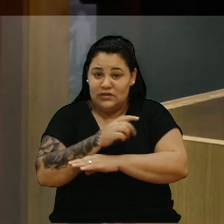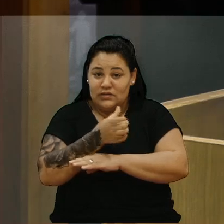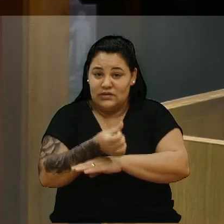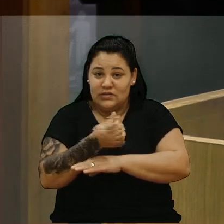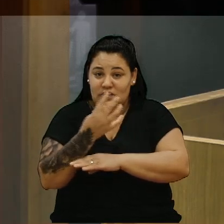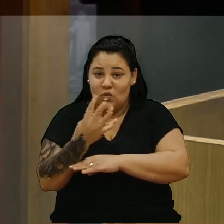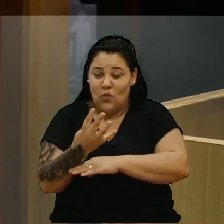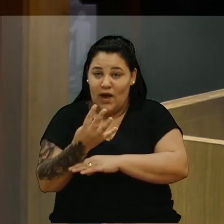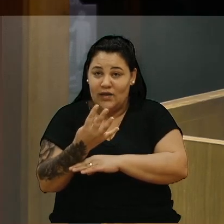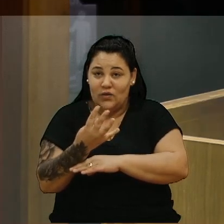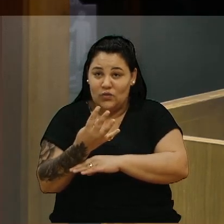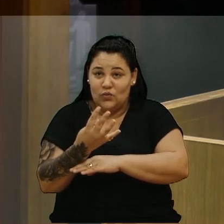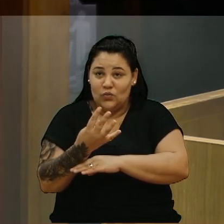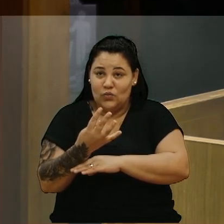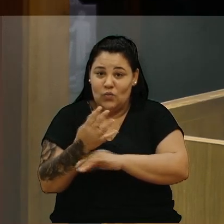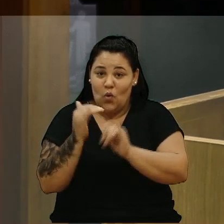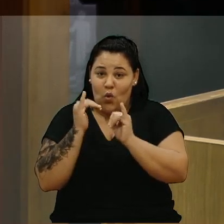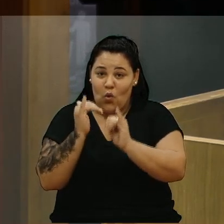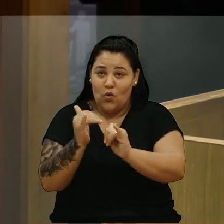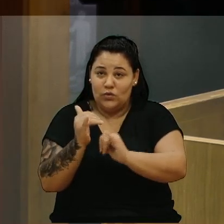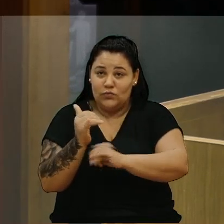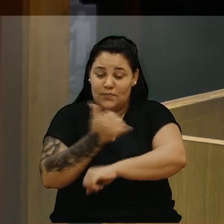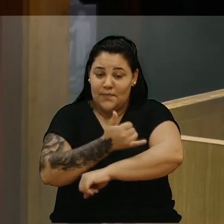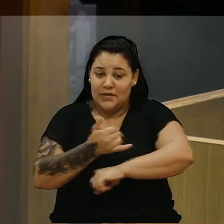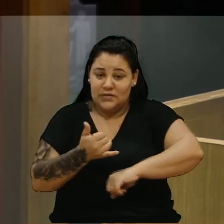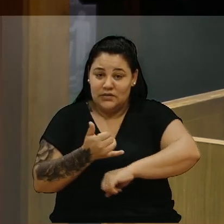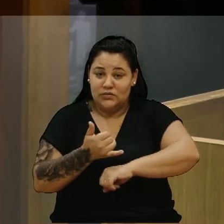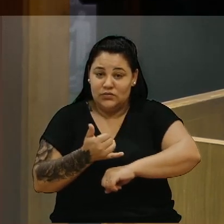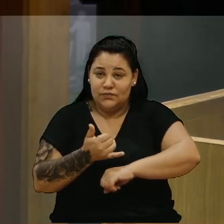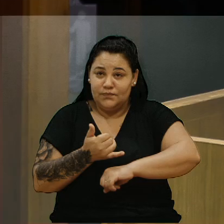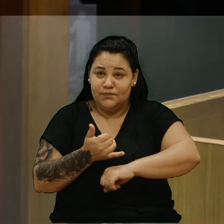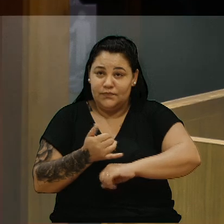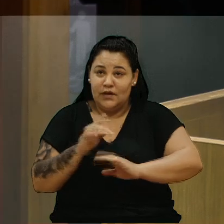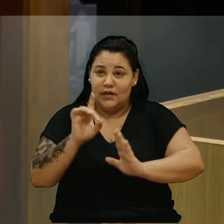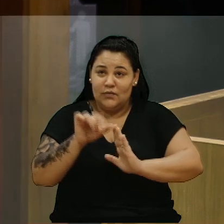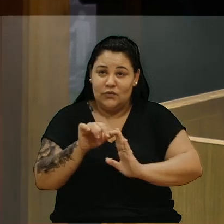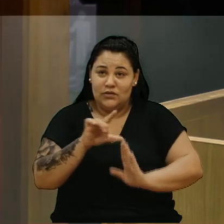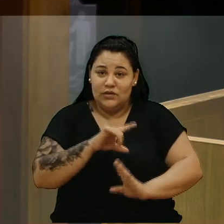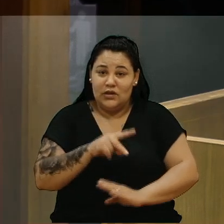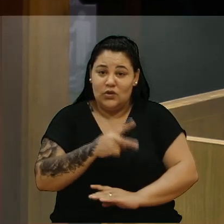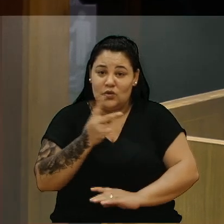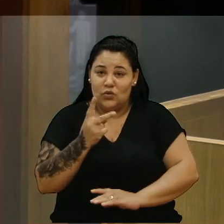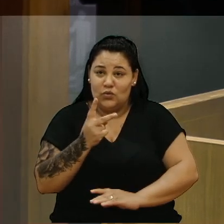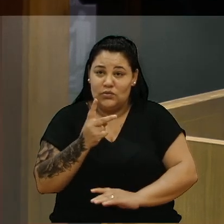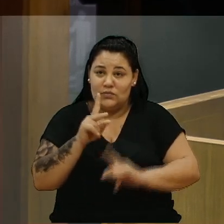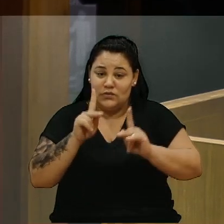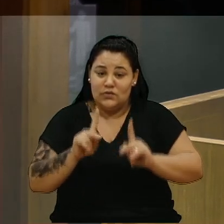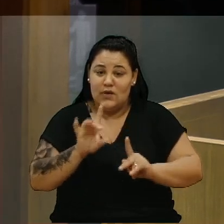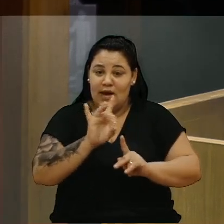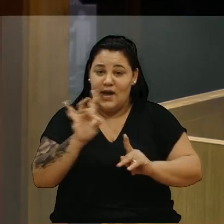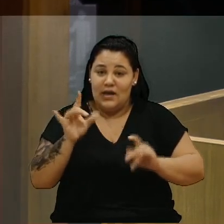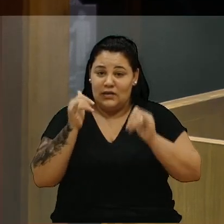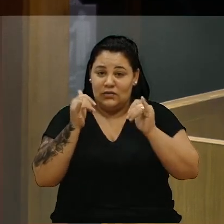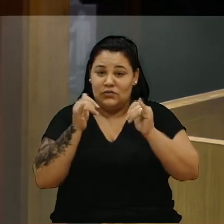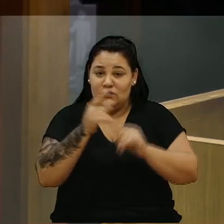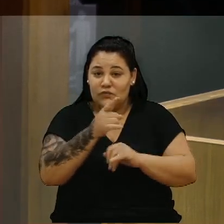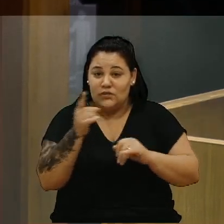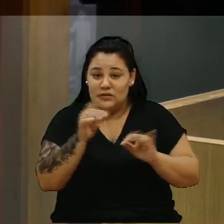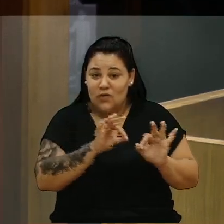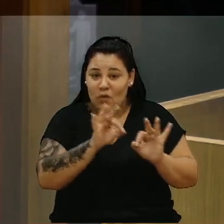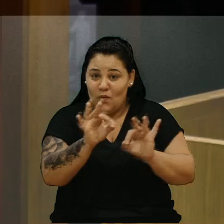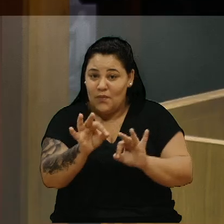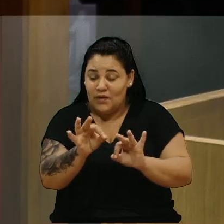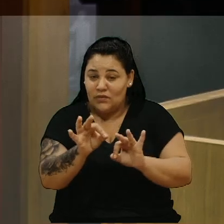64 linhas passando uma após a outra. E aí tem 2 pessoas por ônibus. Você que está nos assistindo e os parlamentares